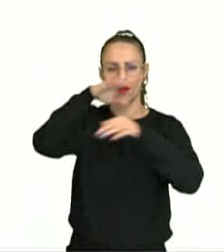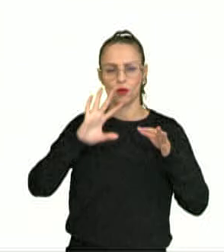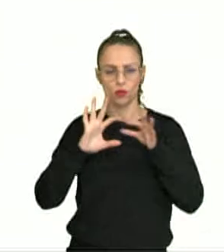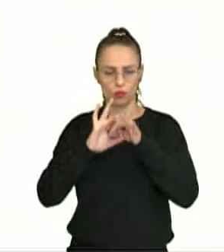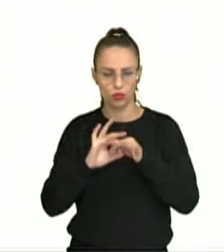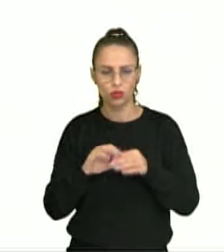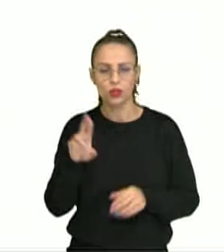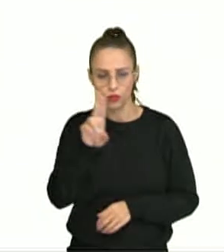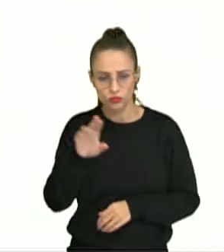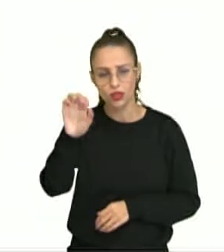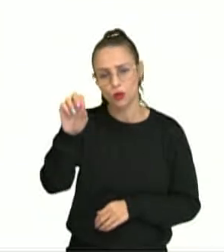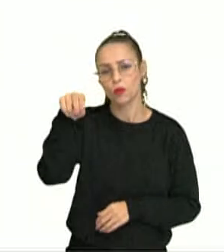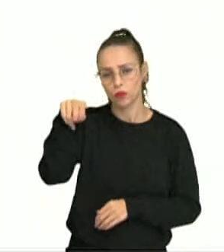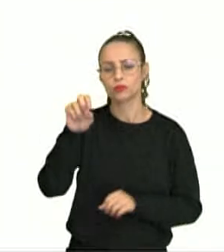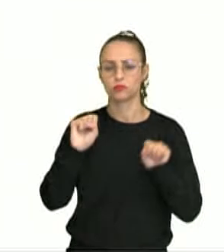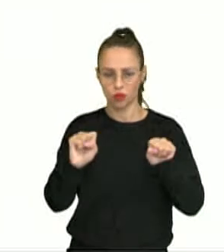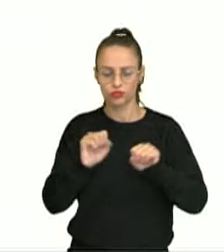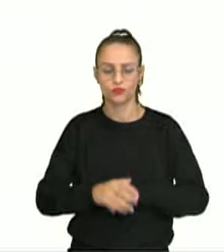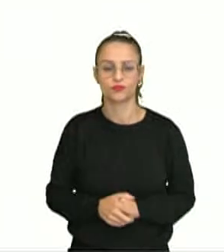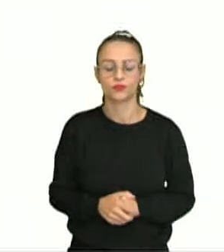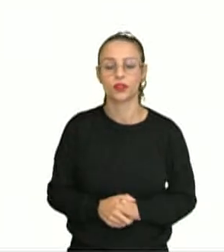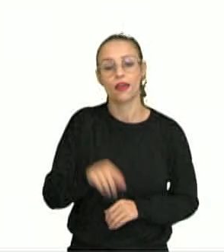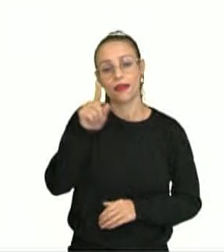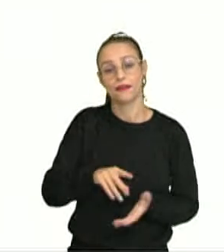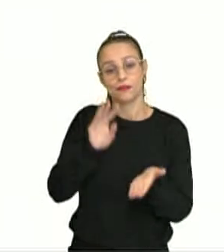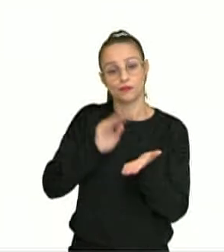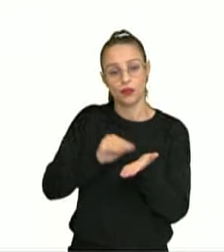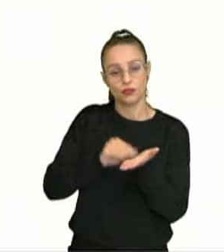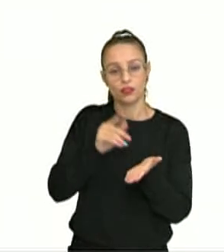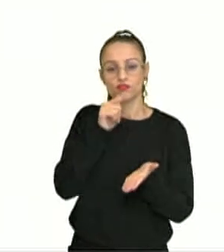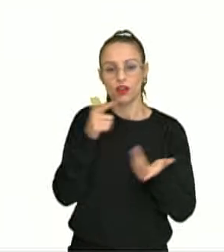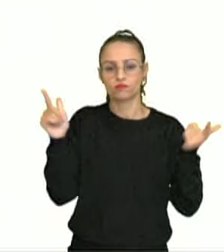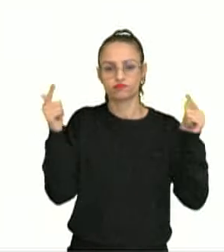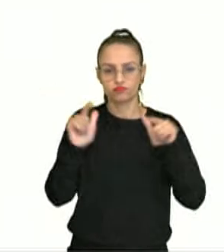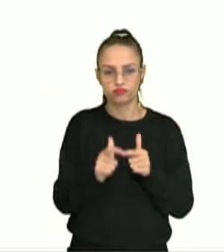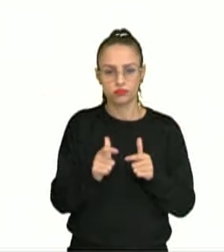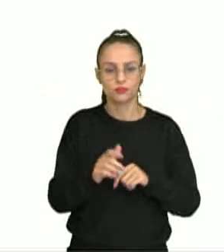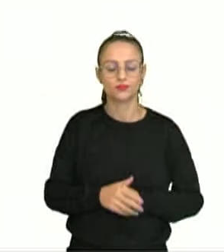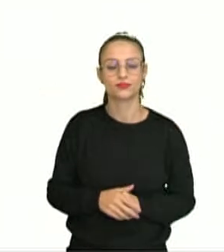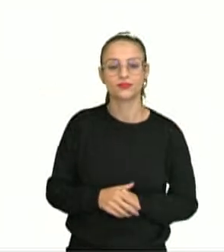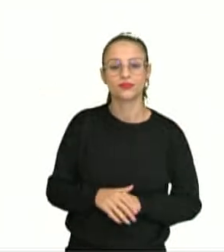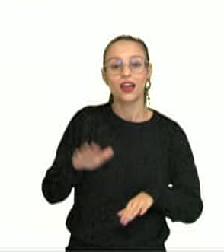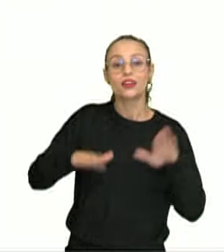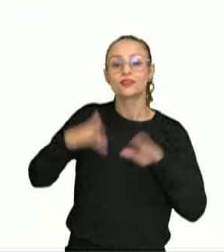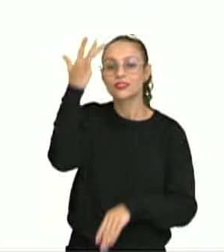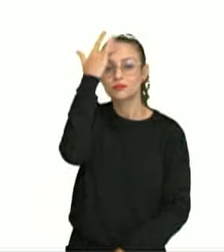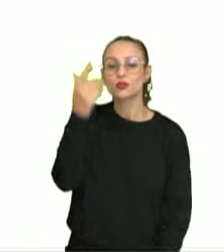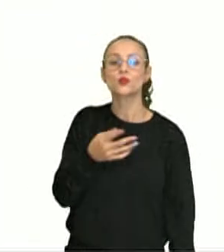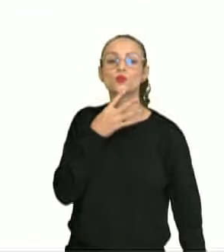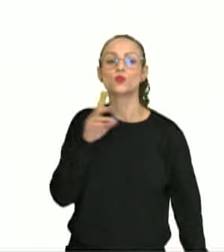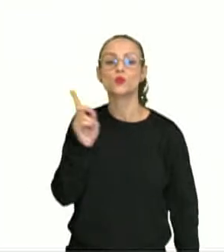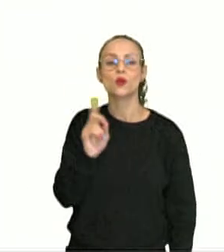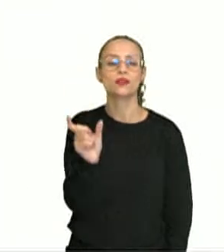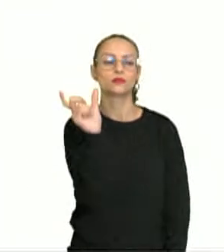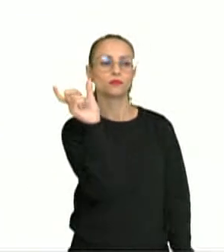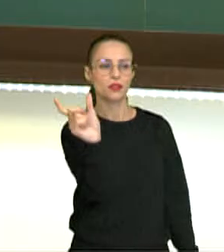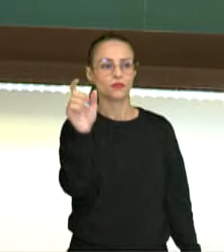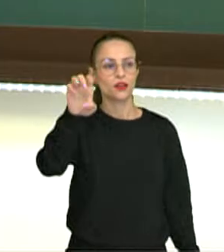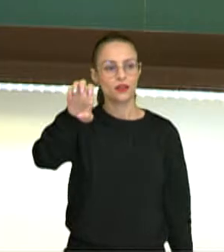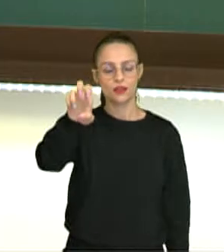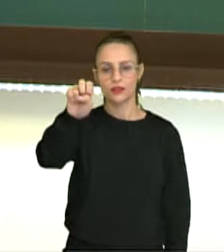sigla? Posso. É a escassez de água. Talvez alguém não entenda o que é escassez. O que é